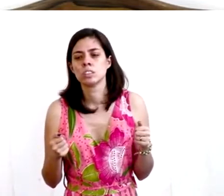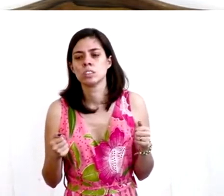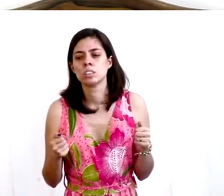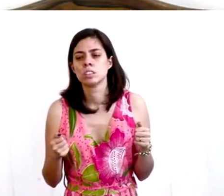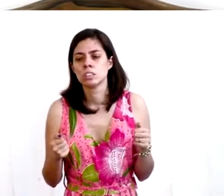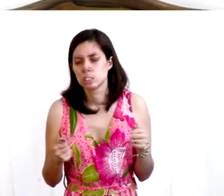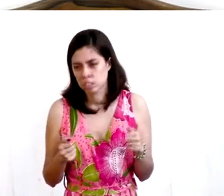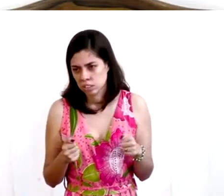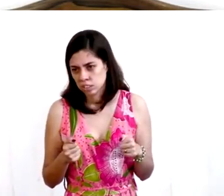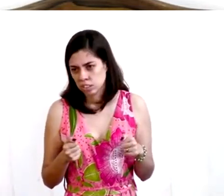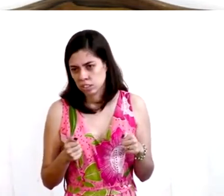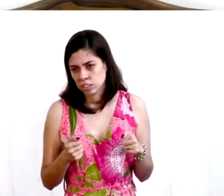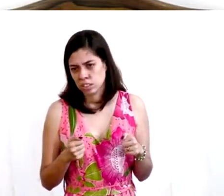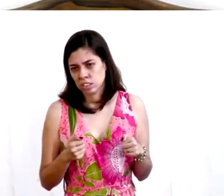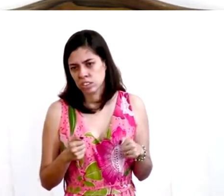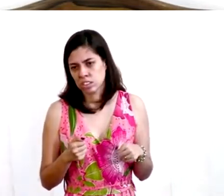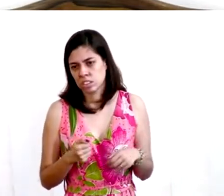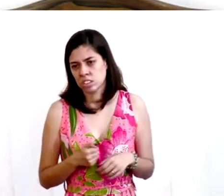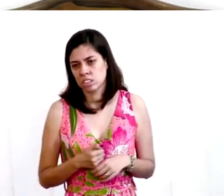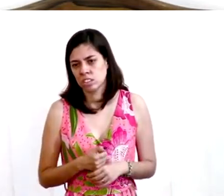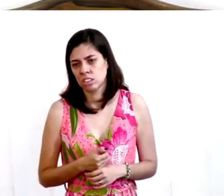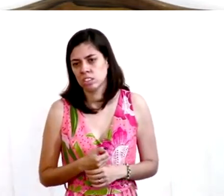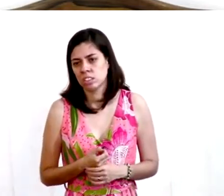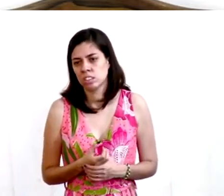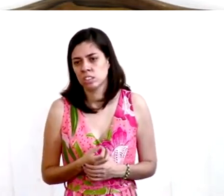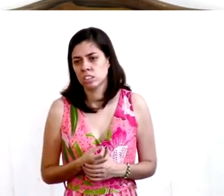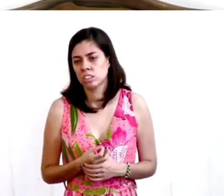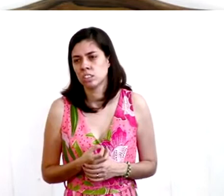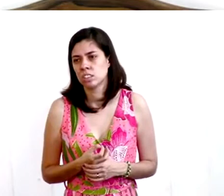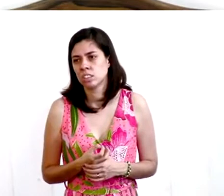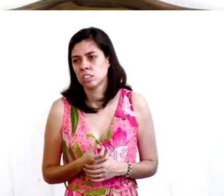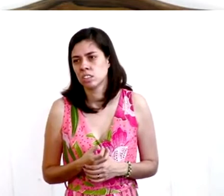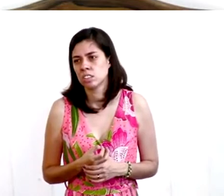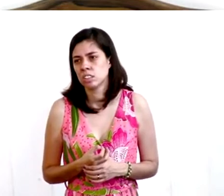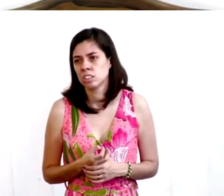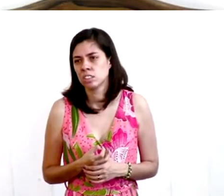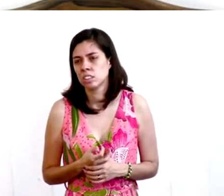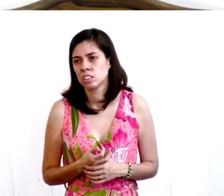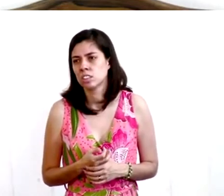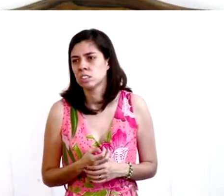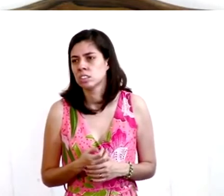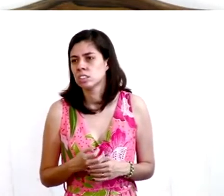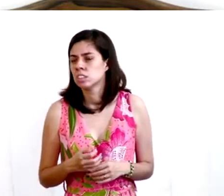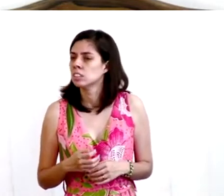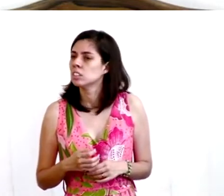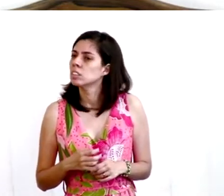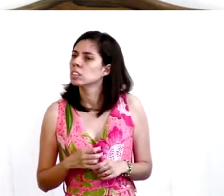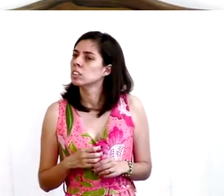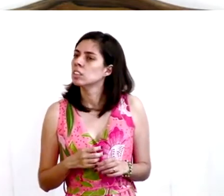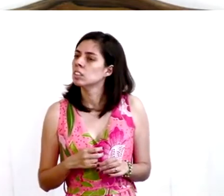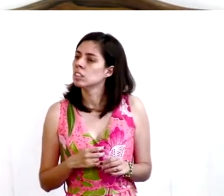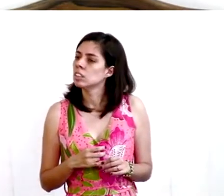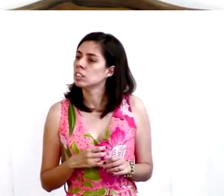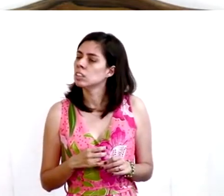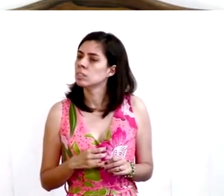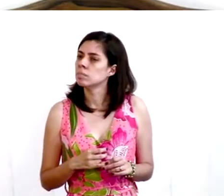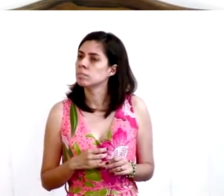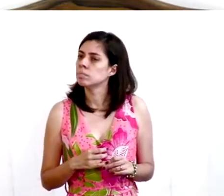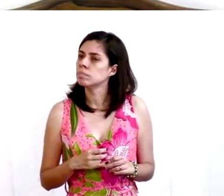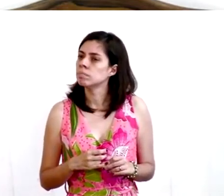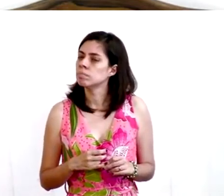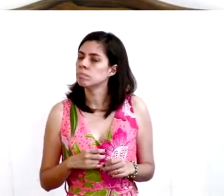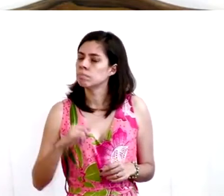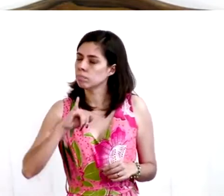de pecadores como João e como nós. Por isso, é o mesmo João que vai dizer em uma das suas